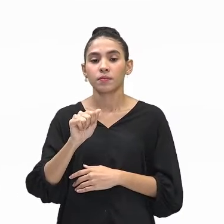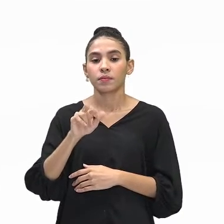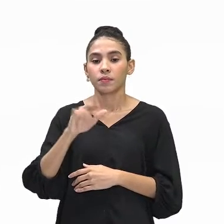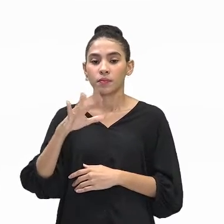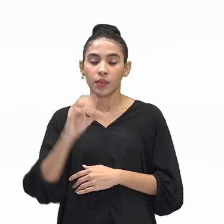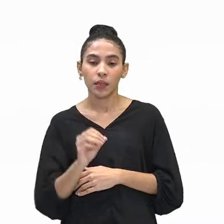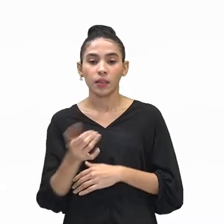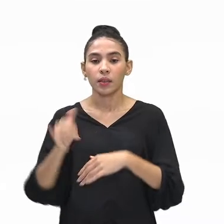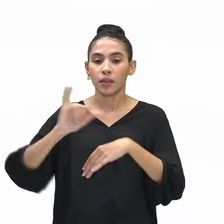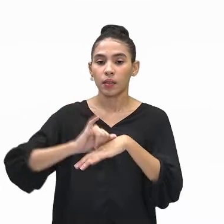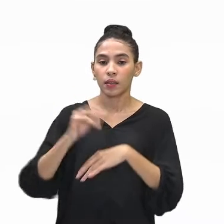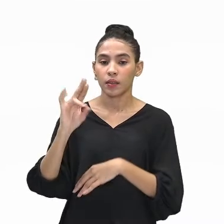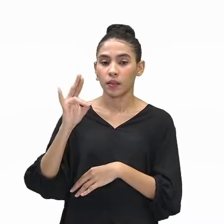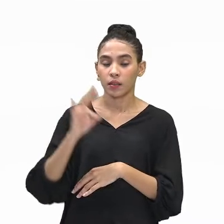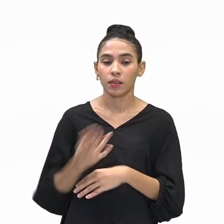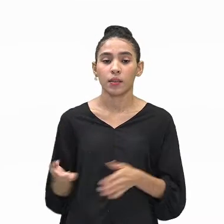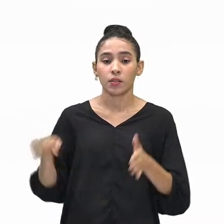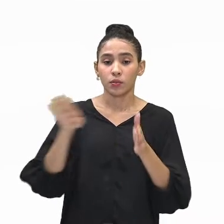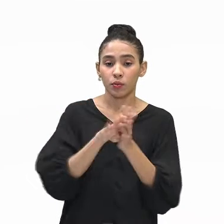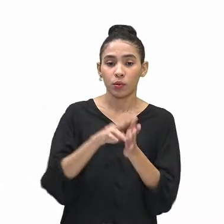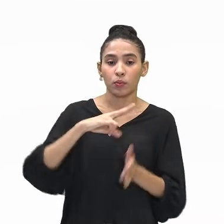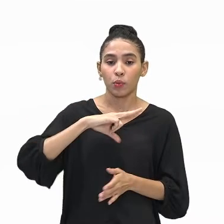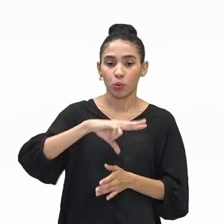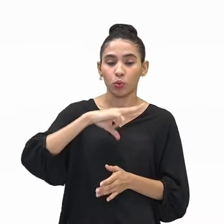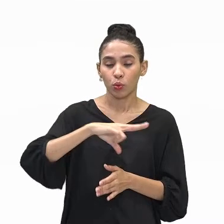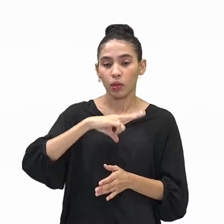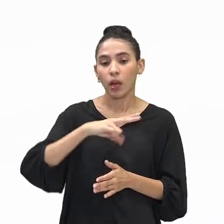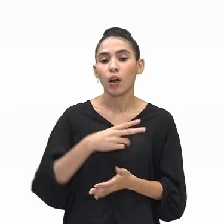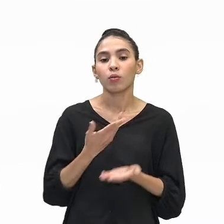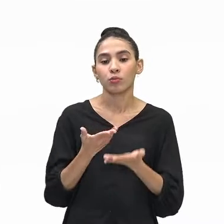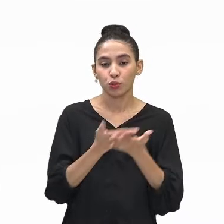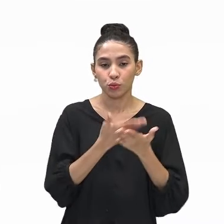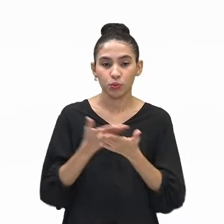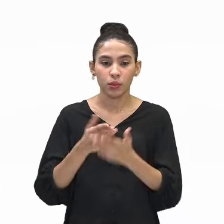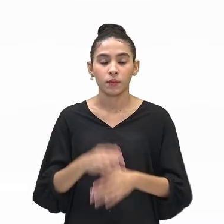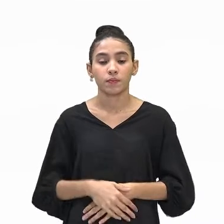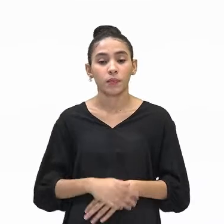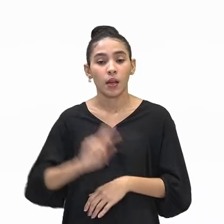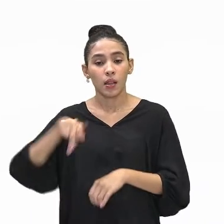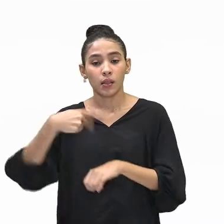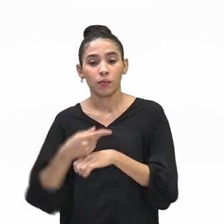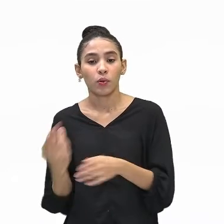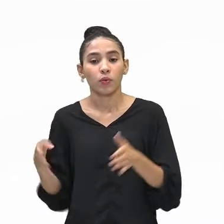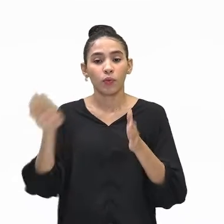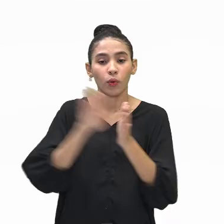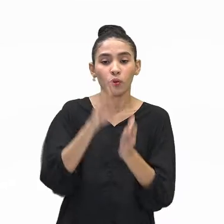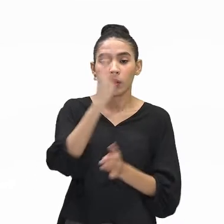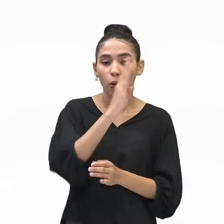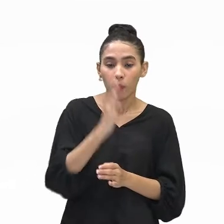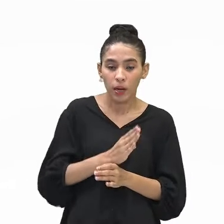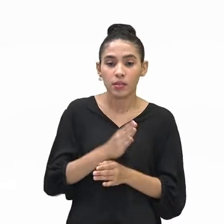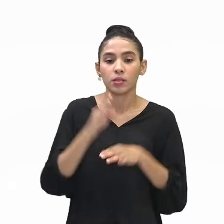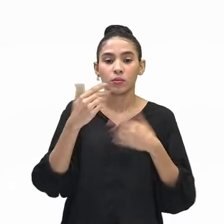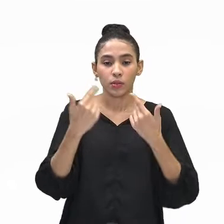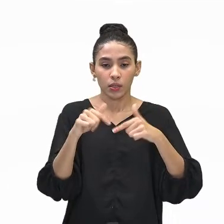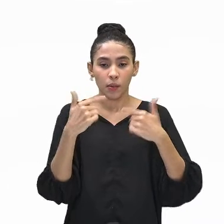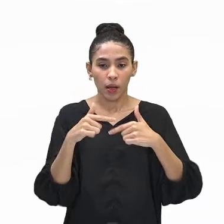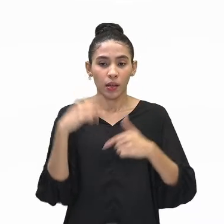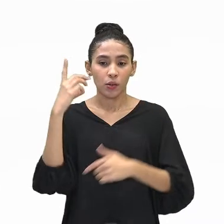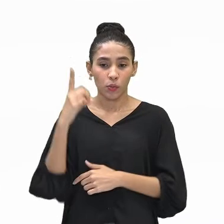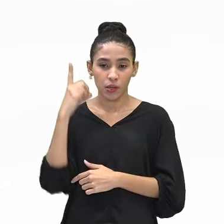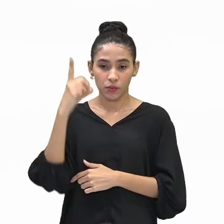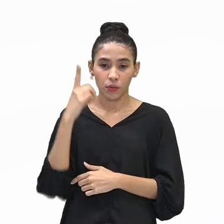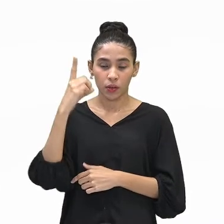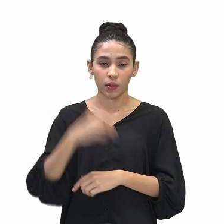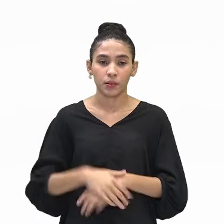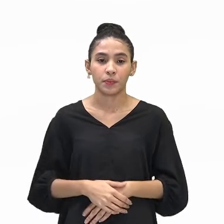a fim de completar os estudos. Posteriormente, regressa ao Brasil, atuando como advogado e minerador. Continuando,